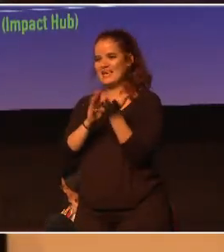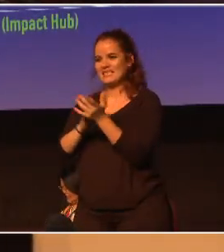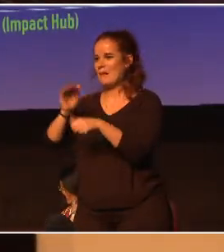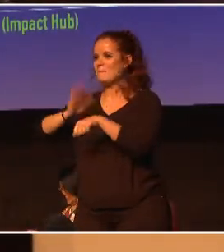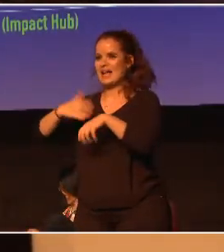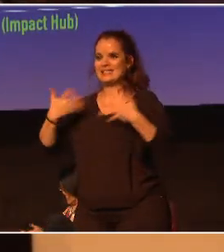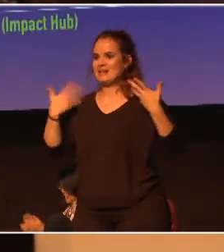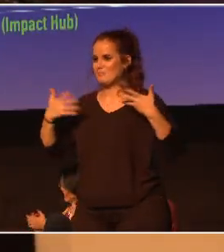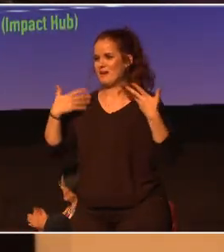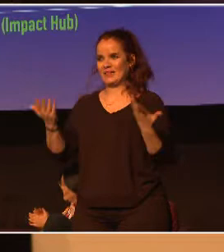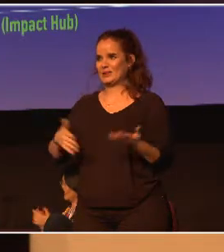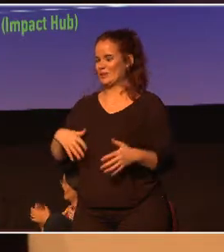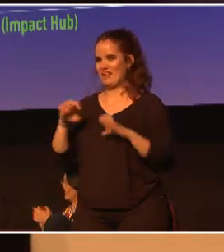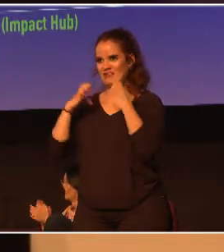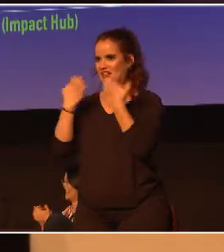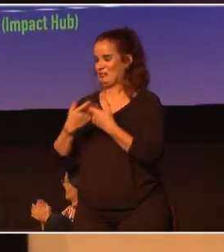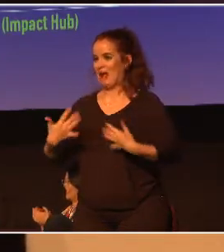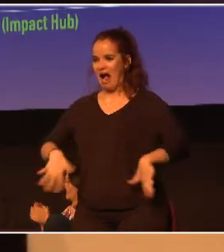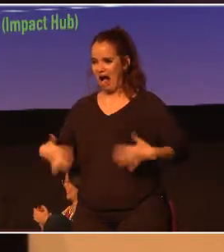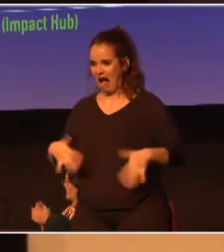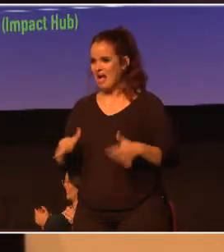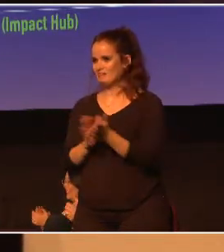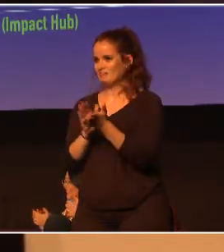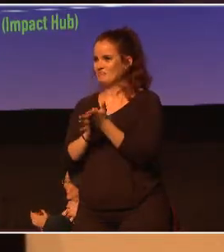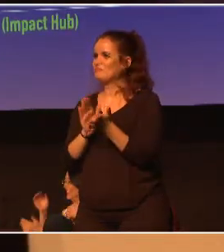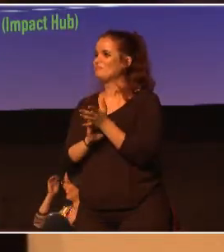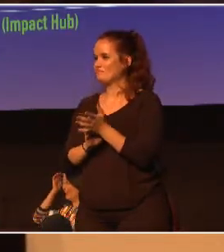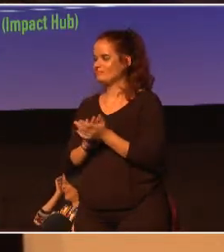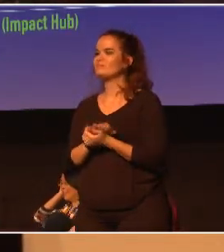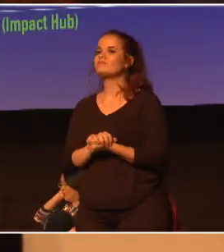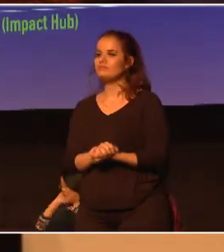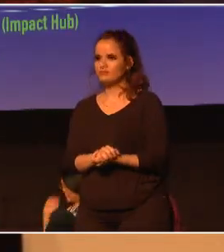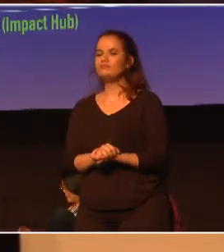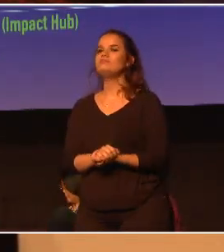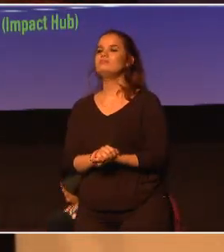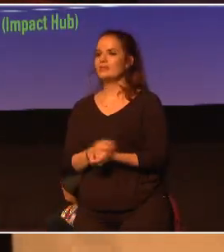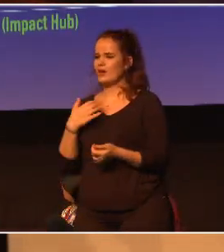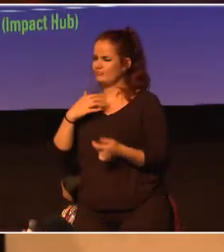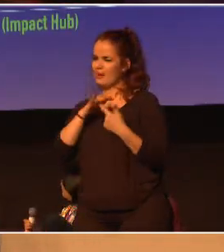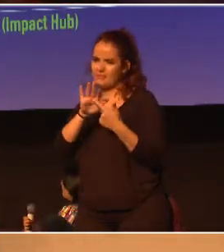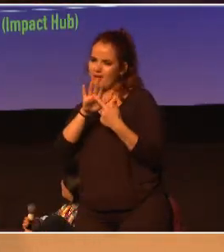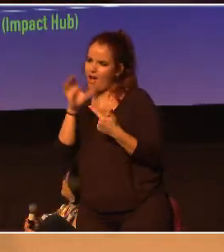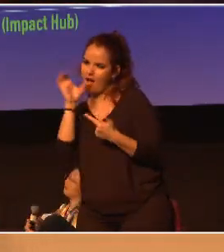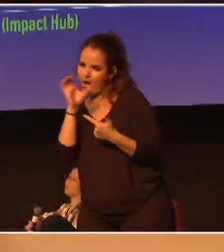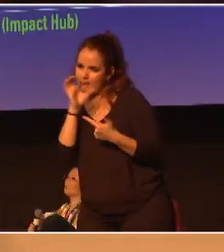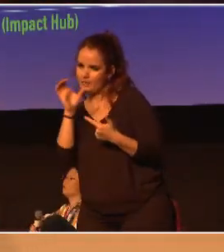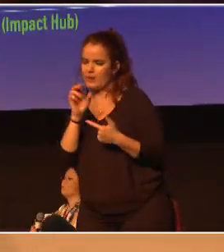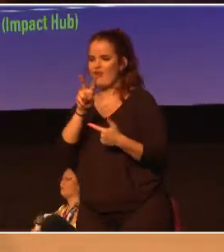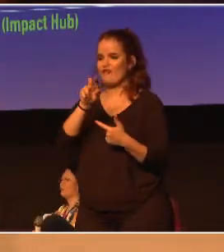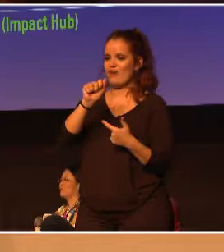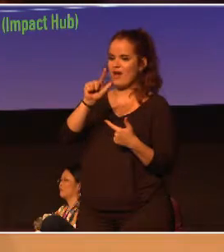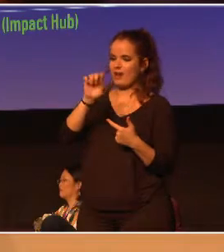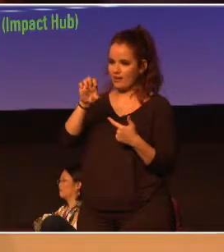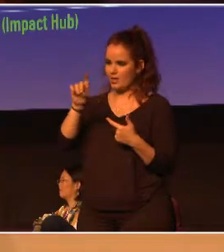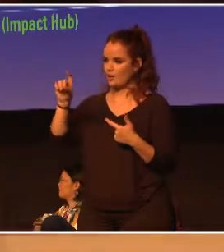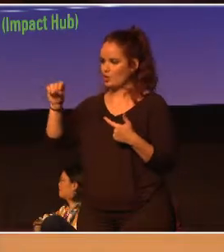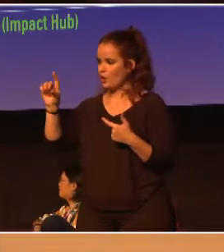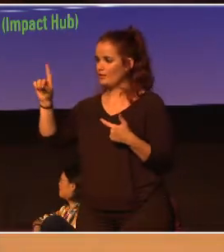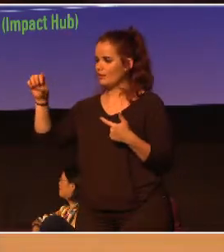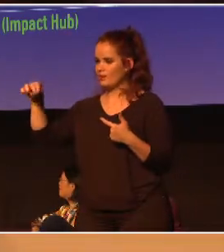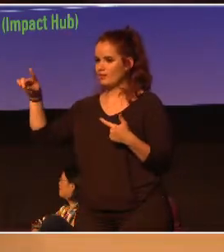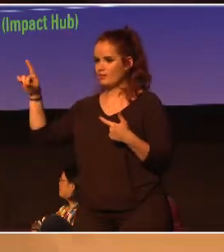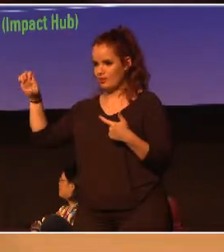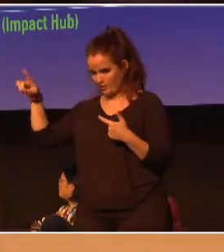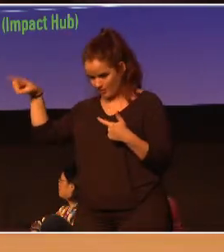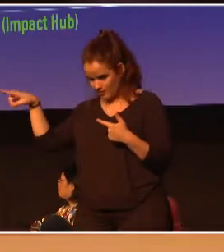evento. Muito legal. Então, vou fazer uma apresentação rápida da comunidade Vale do Dendê. Nós somos uma comunidade